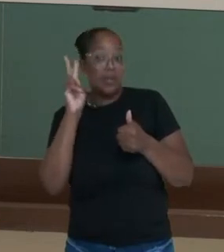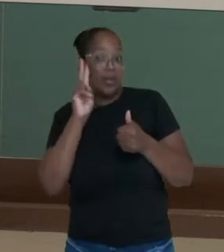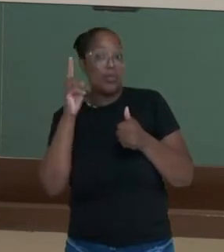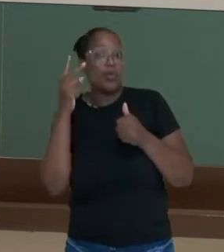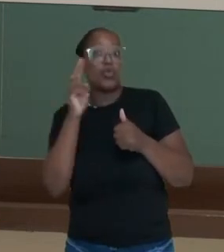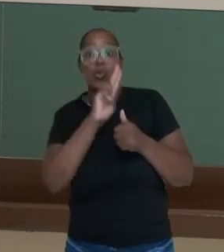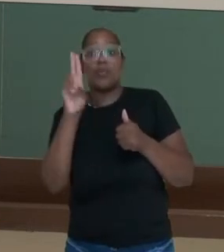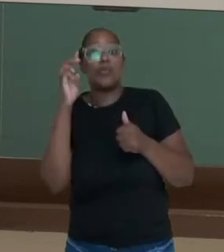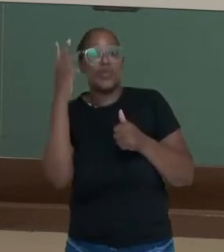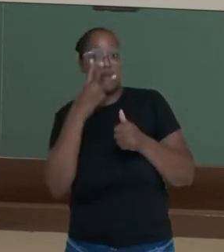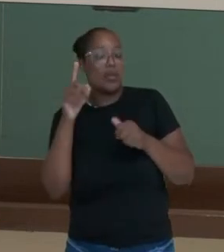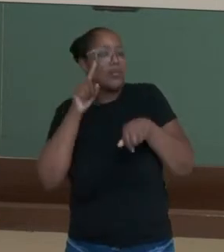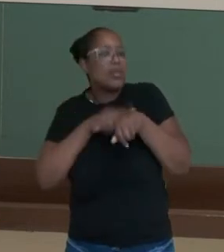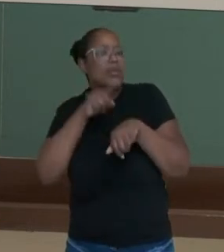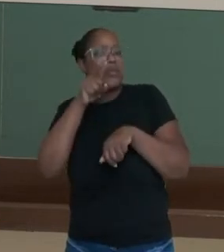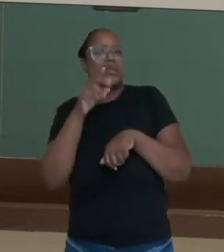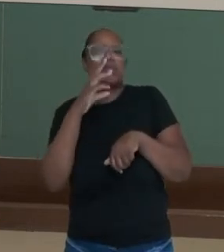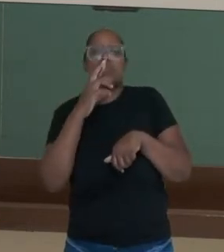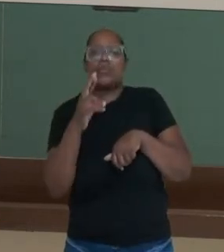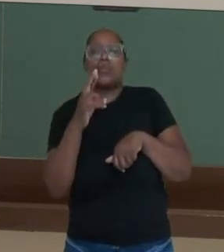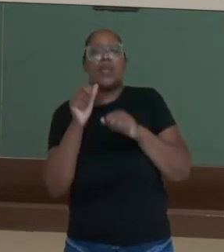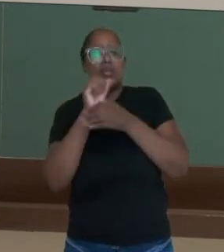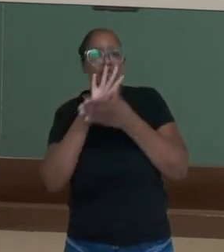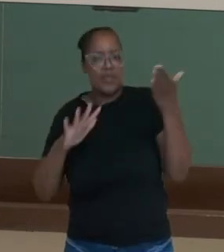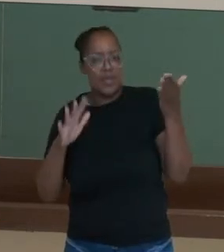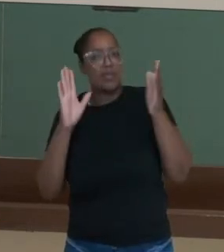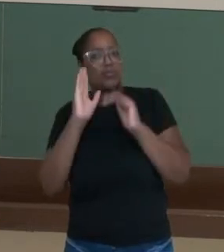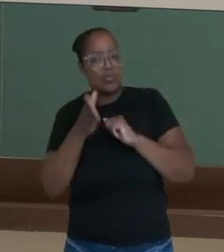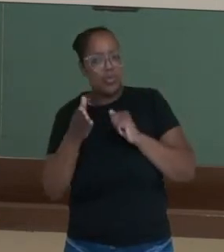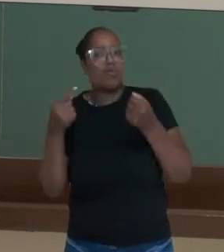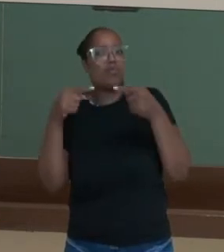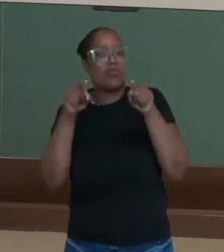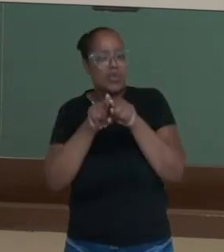um tempo para você responder o exercício e a gente já volta.